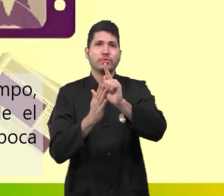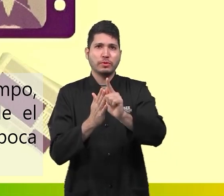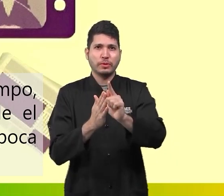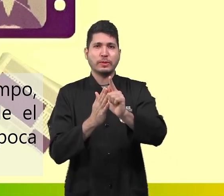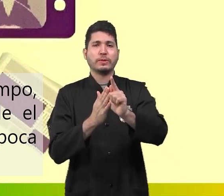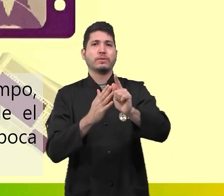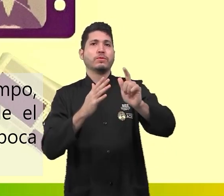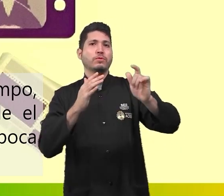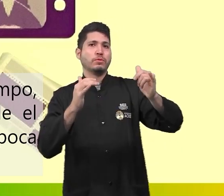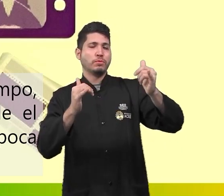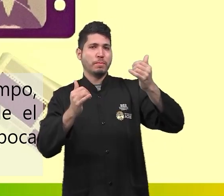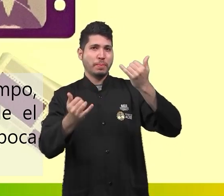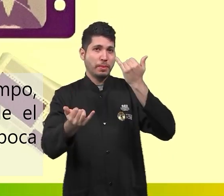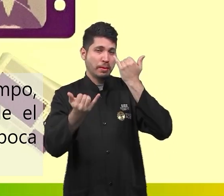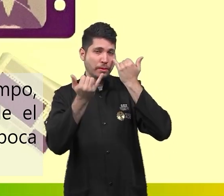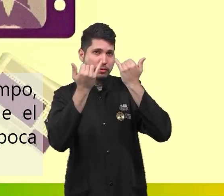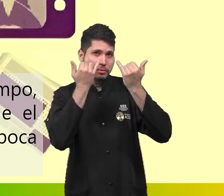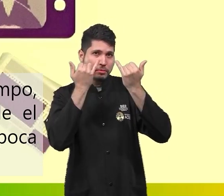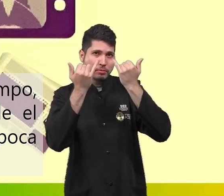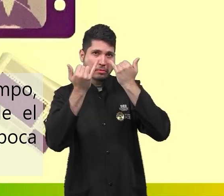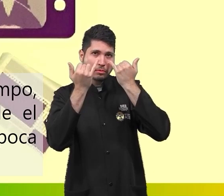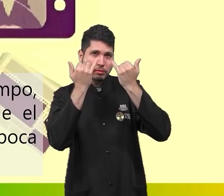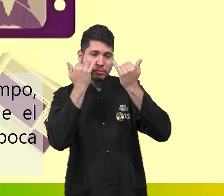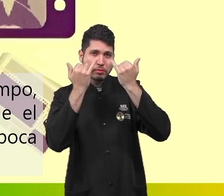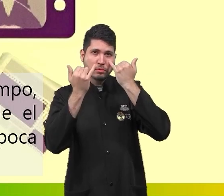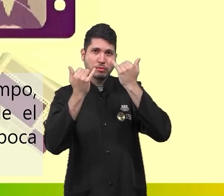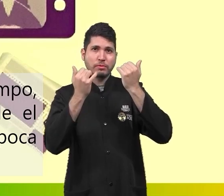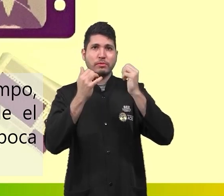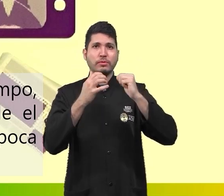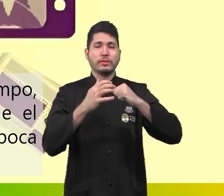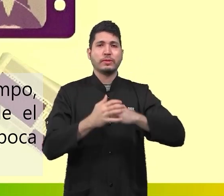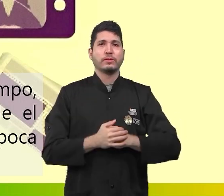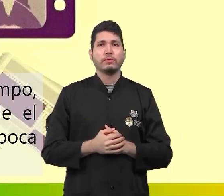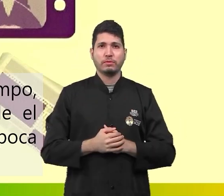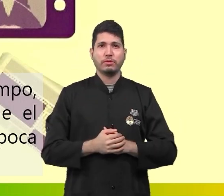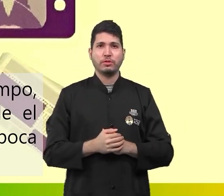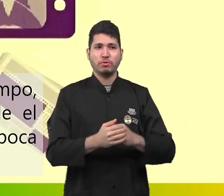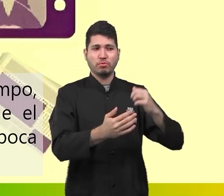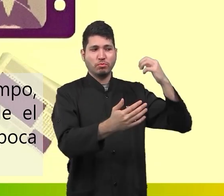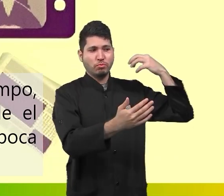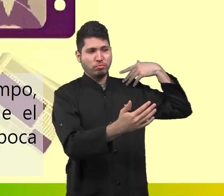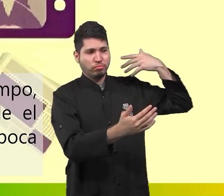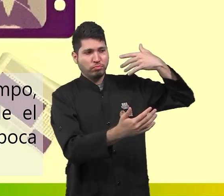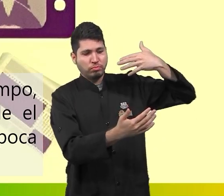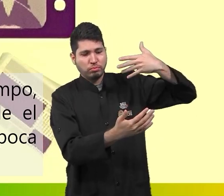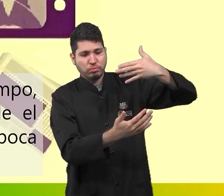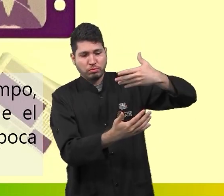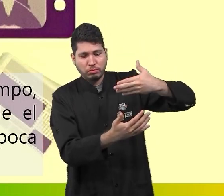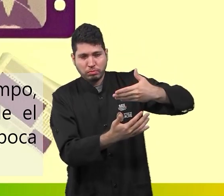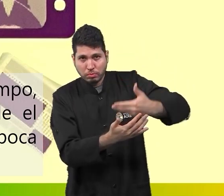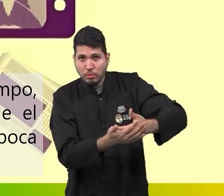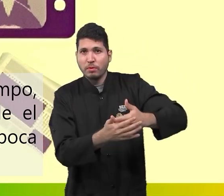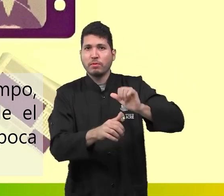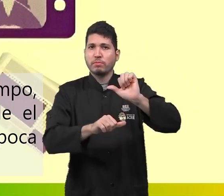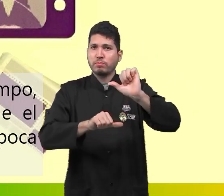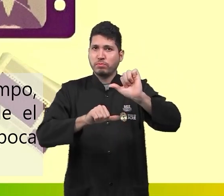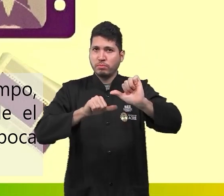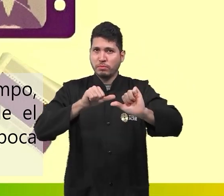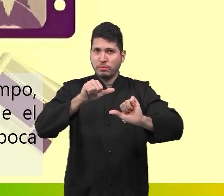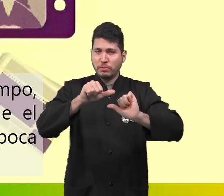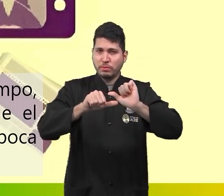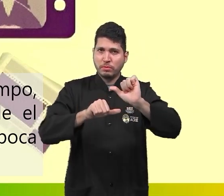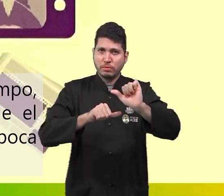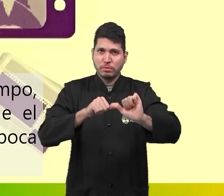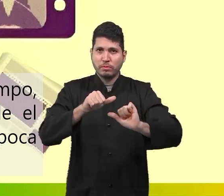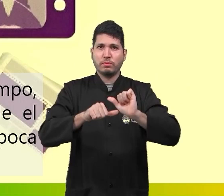información, yo ya había dicho, pero que han evolucionado con el tiempo. Y ahí tenemos las formas